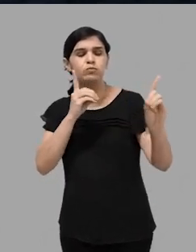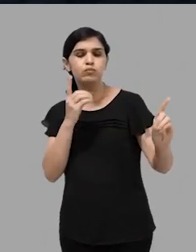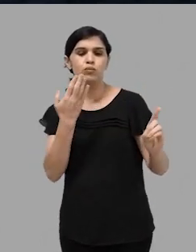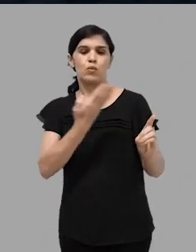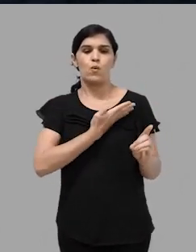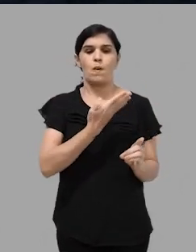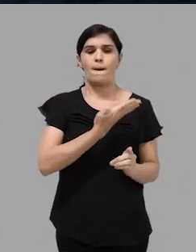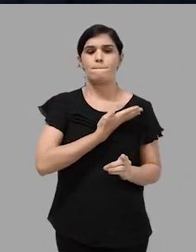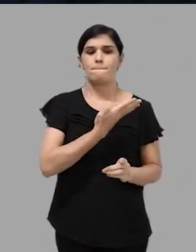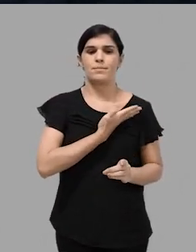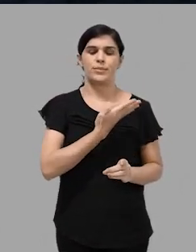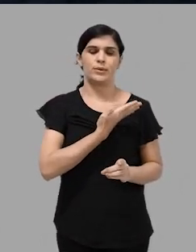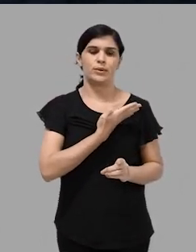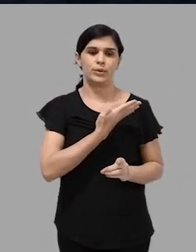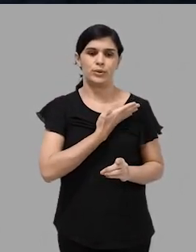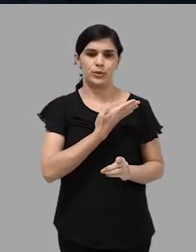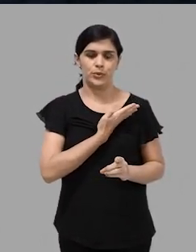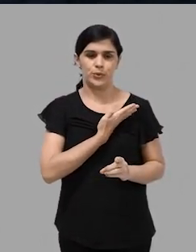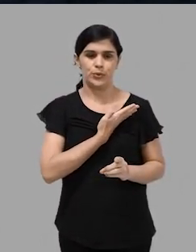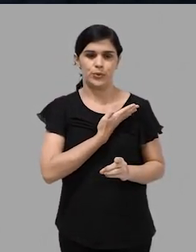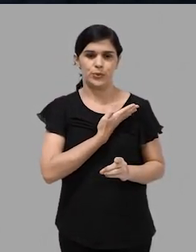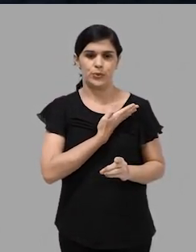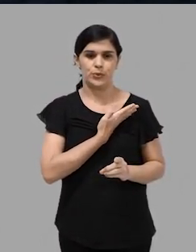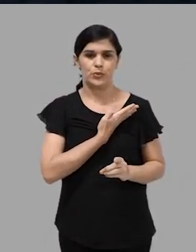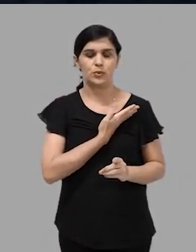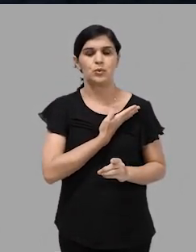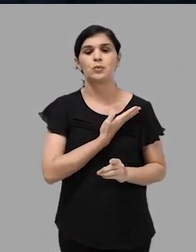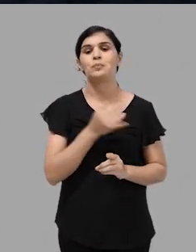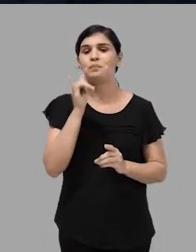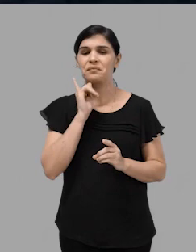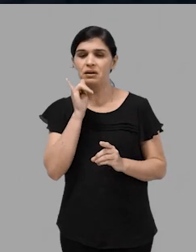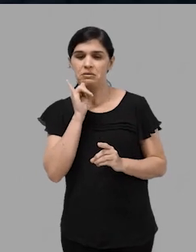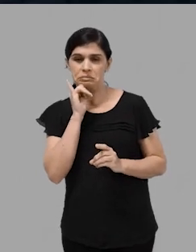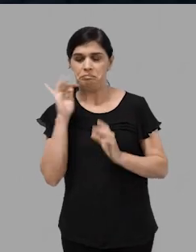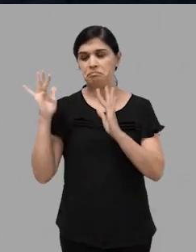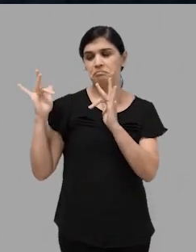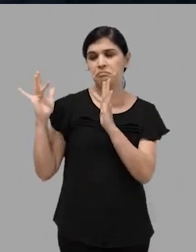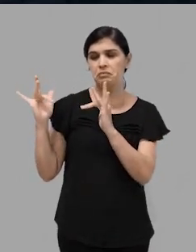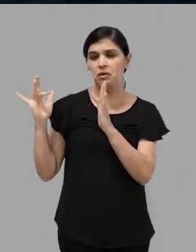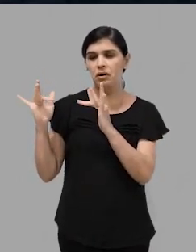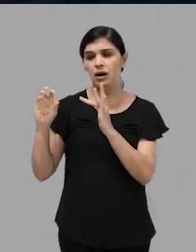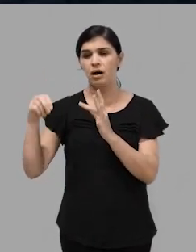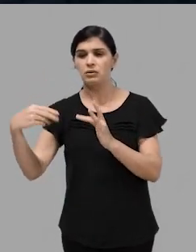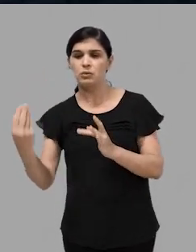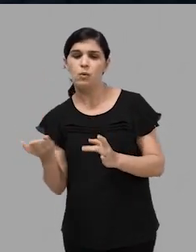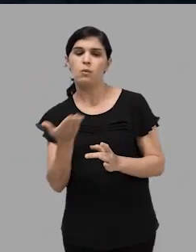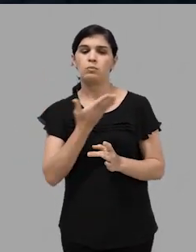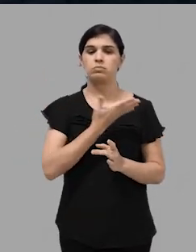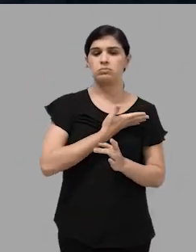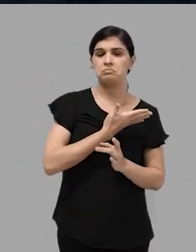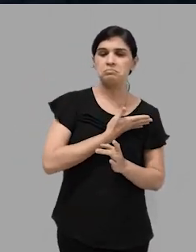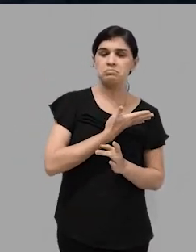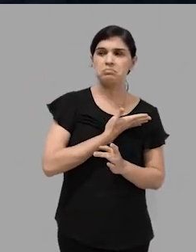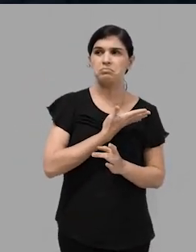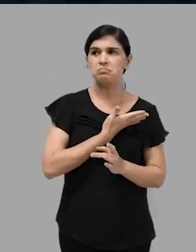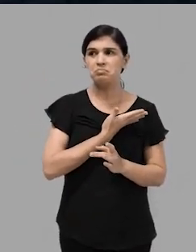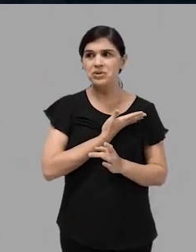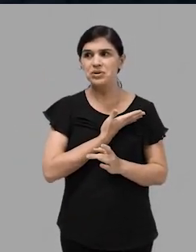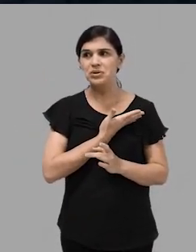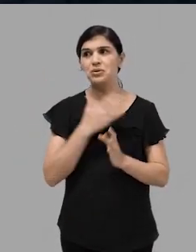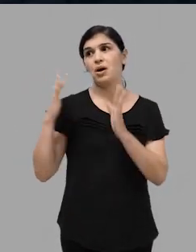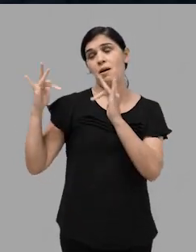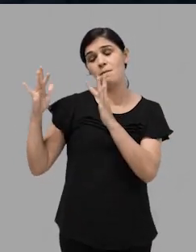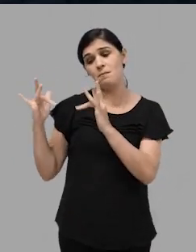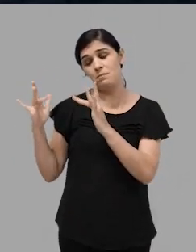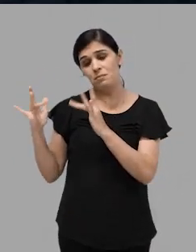Porque normalmente o seu companheiro, o seu namorado, o seu amigo, o seu namorado é o seu amigo, o seu namorado, o